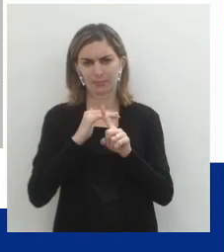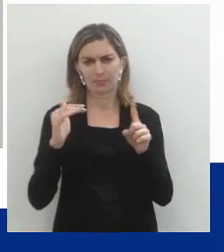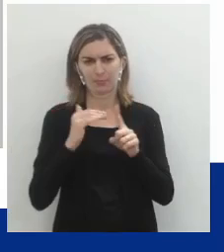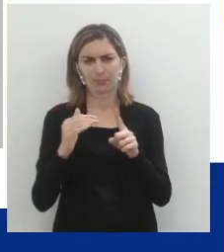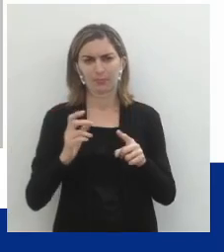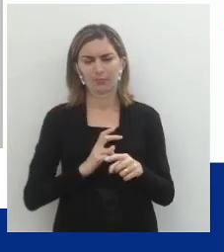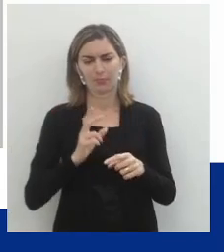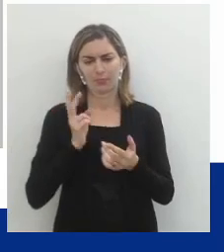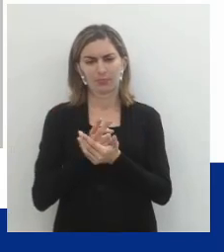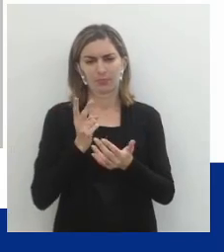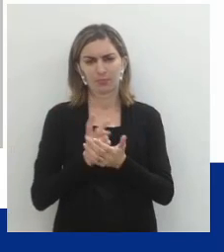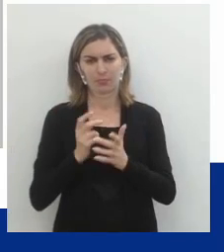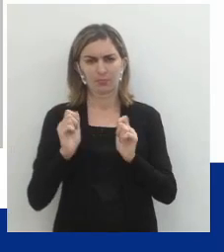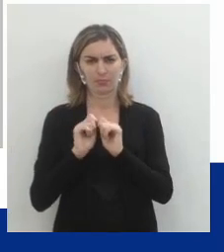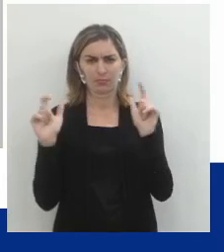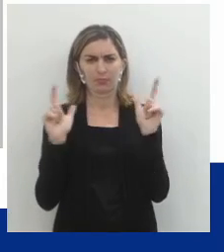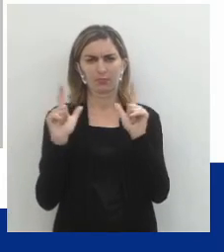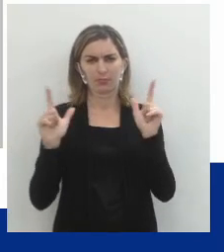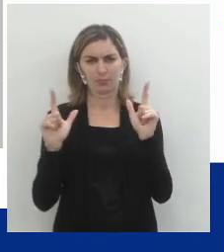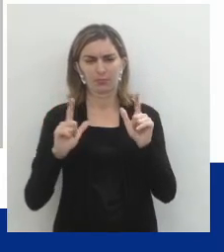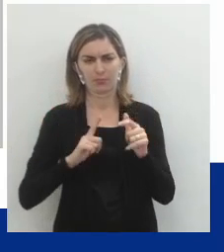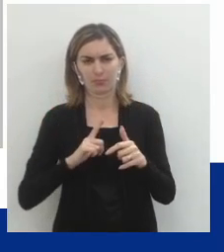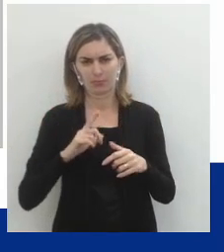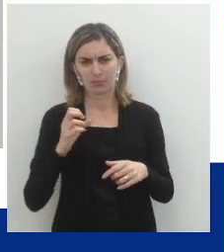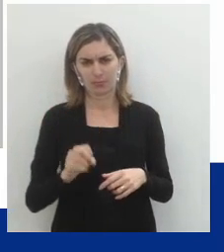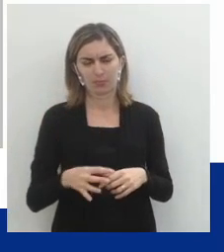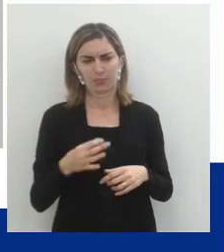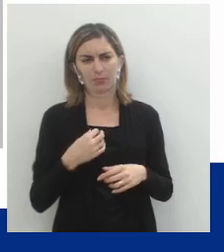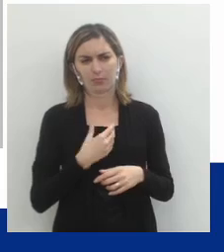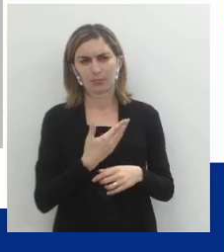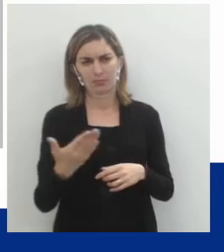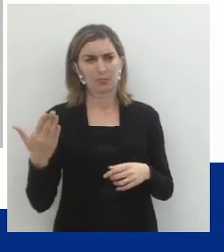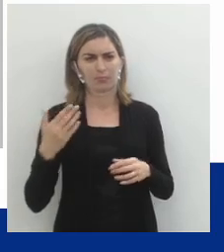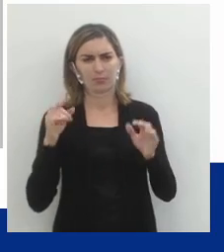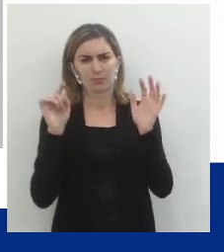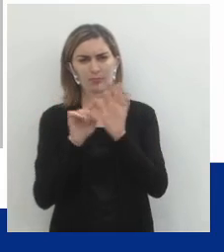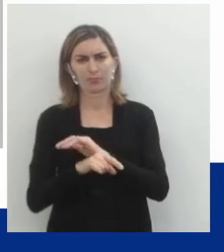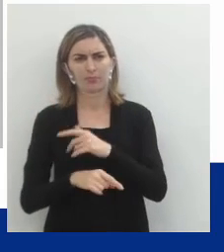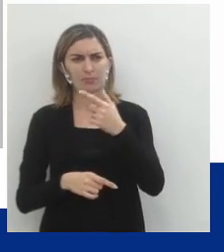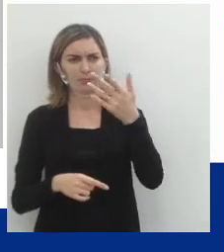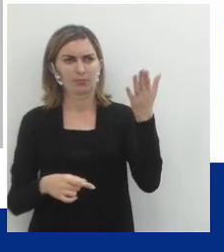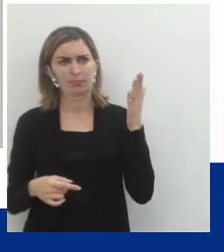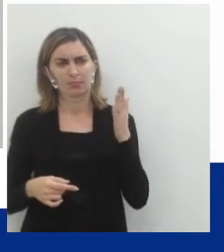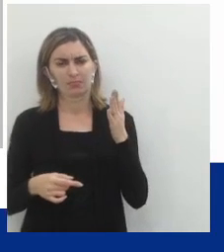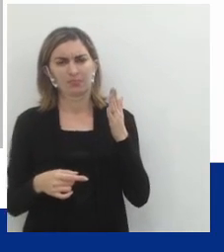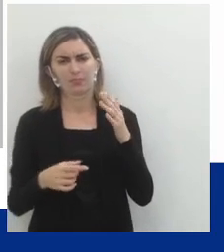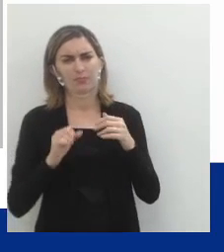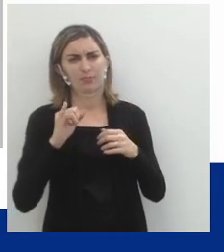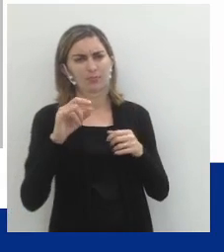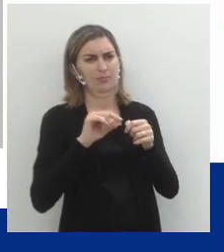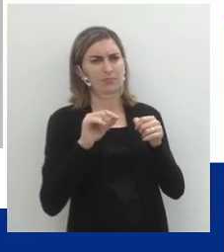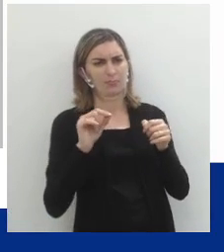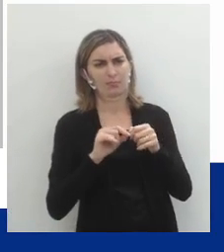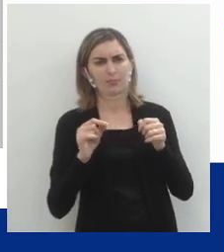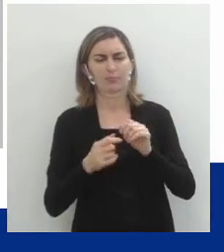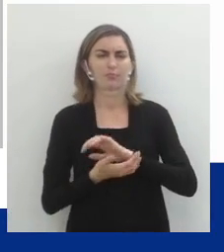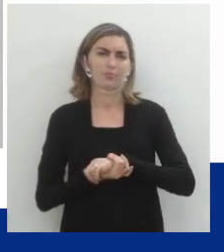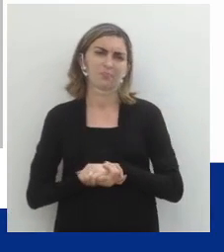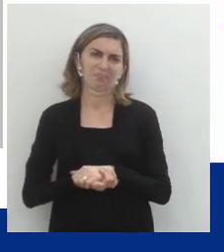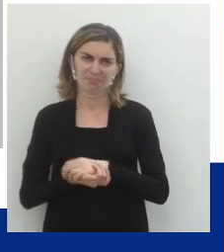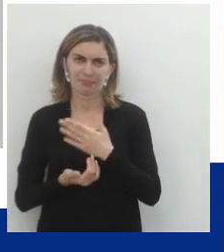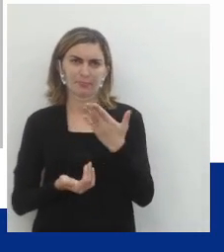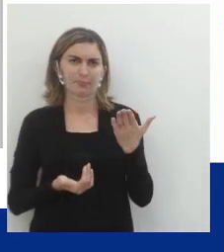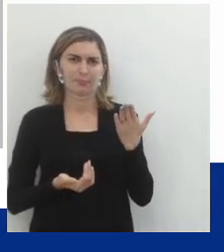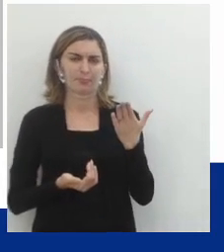tenho sempre que estar ligado nessa situação, tá bom? Aí Roberto perguntou para mim aqui assim, ô Walter, e se eu fizesse assim, vê? Olha